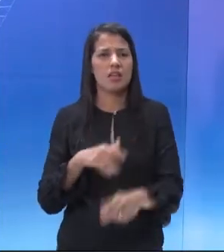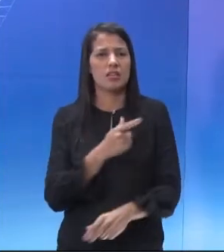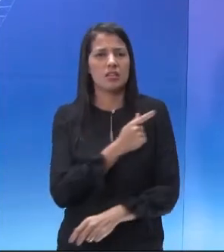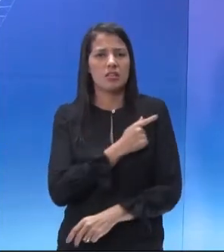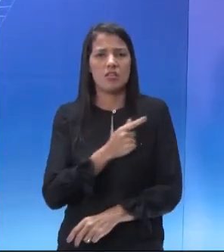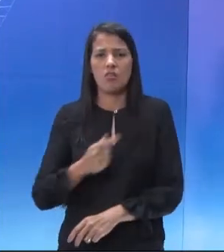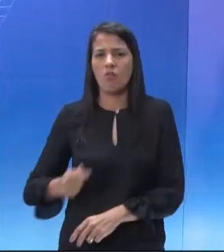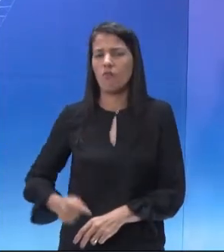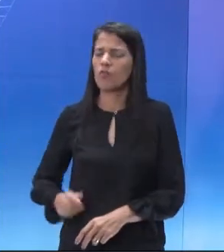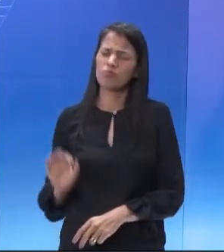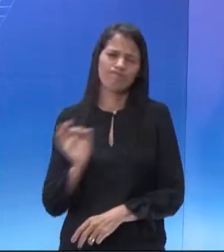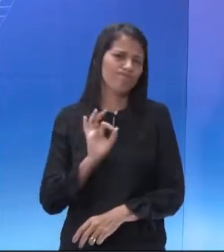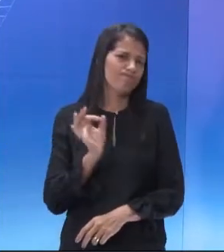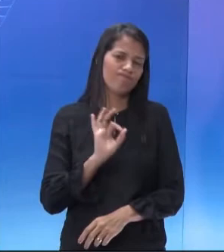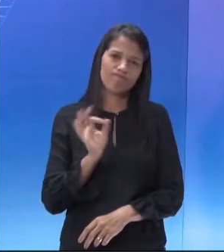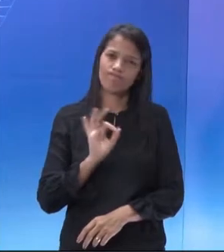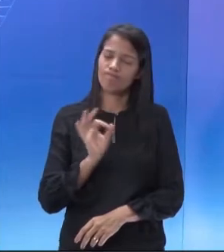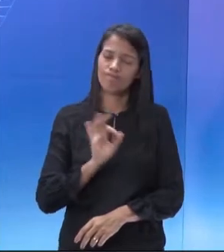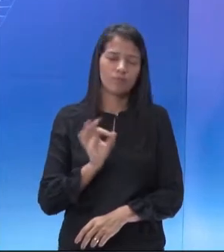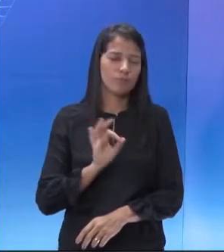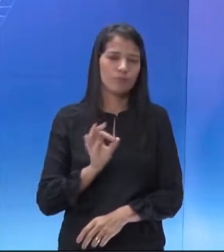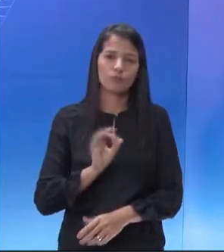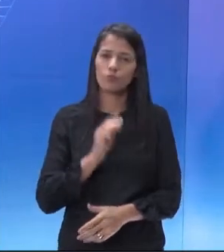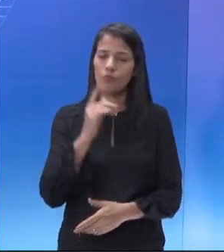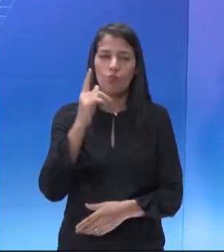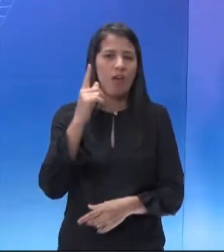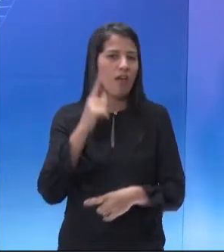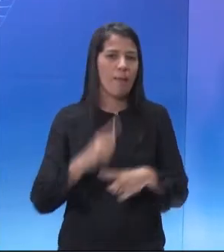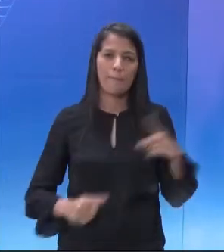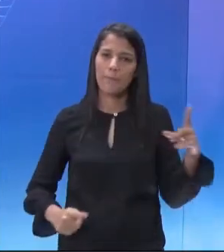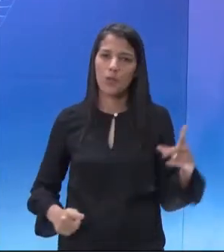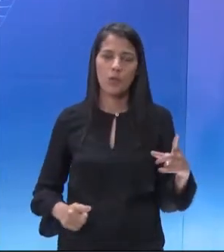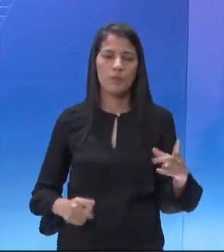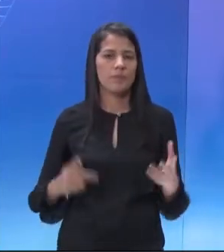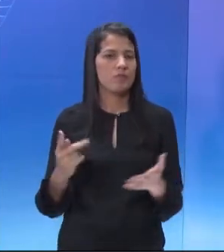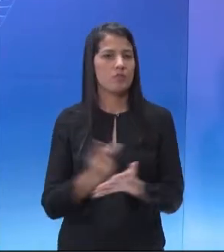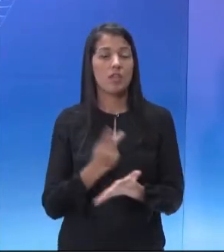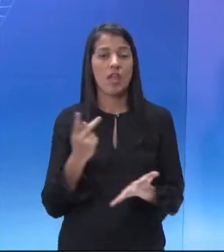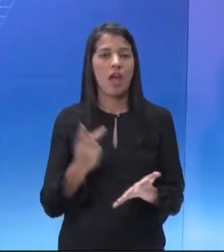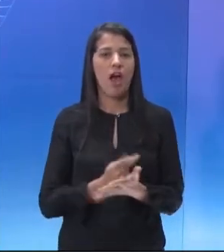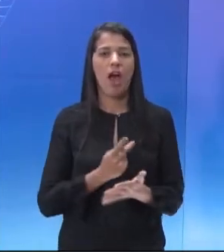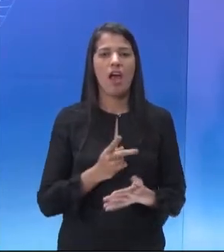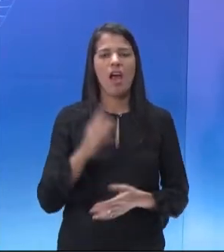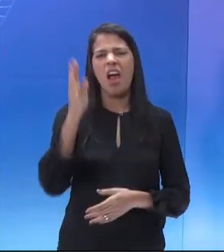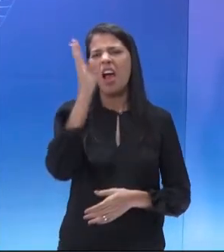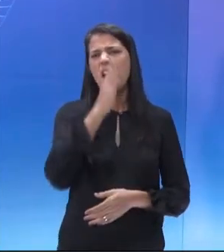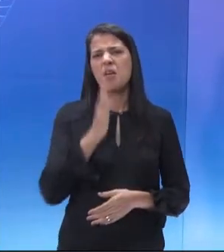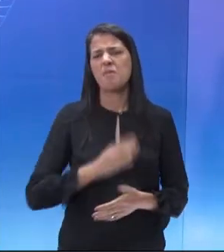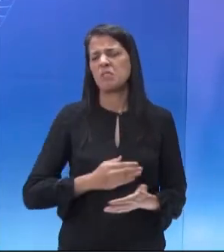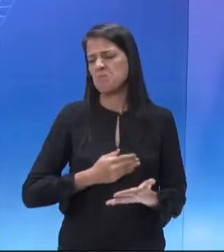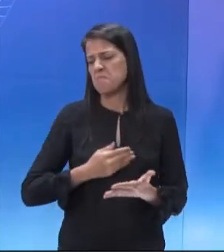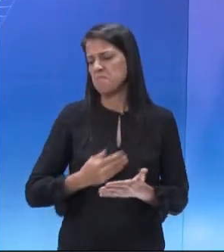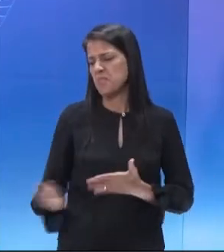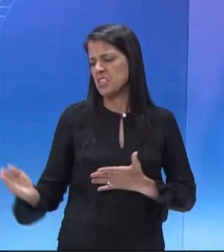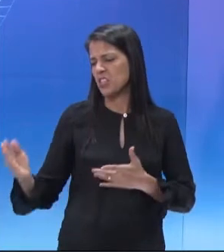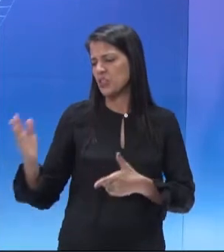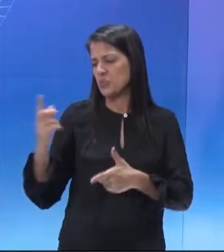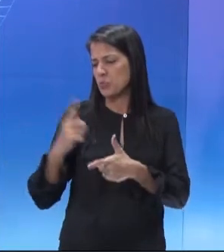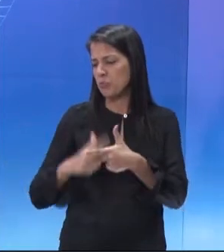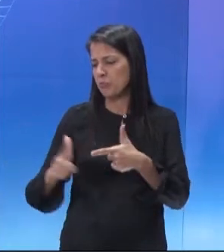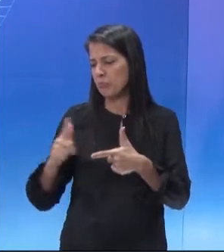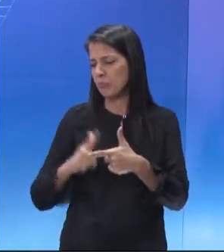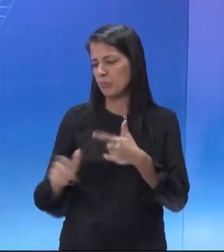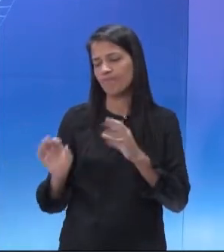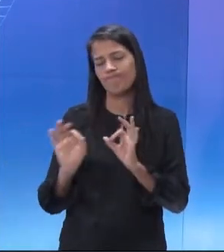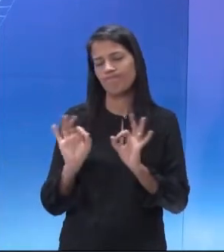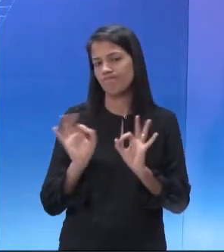funcionar. Não diga que o Brasil não tem jeito. Você, na verdade, no seu texto, precisa